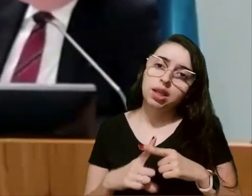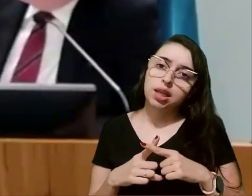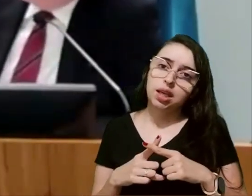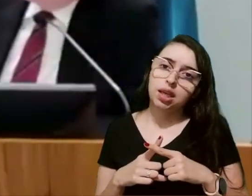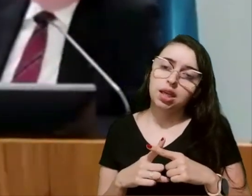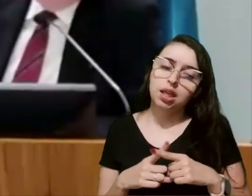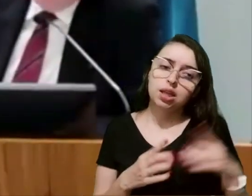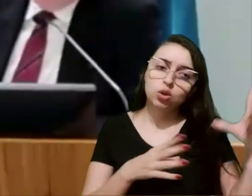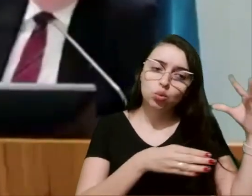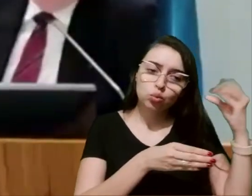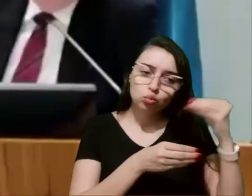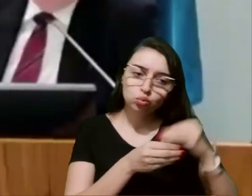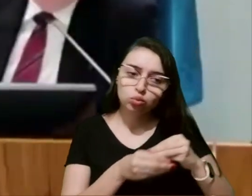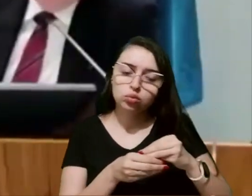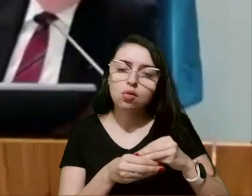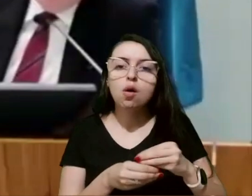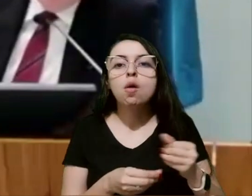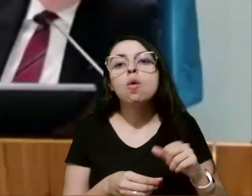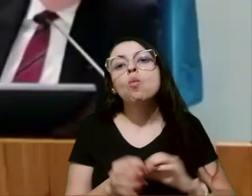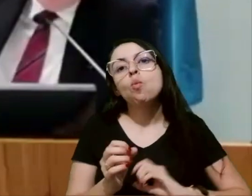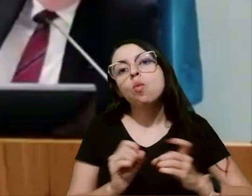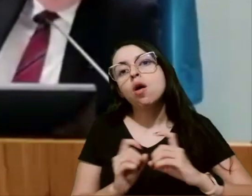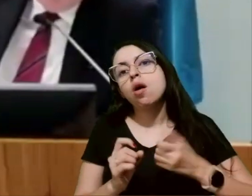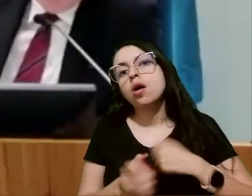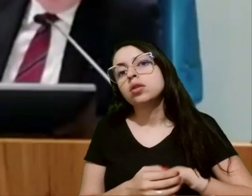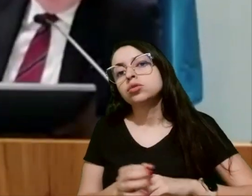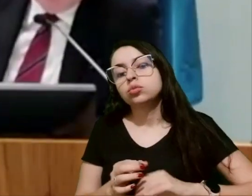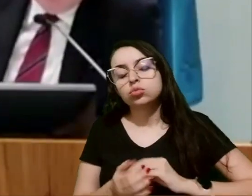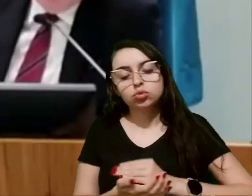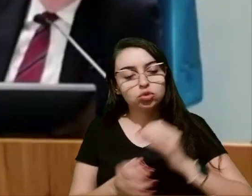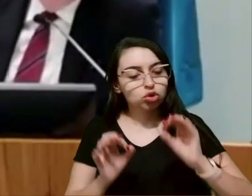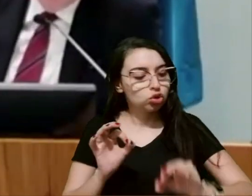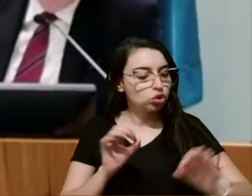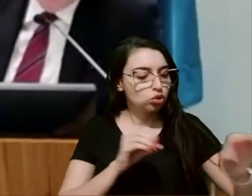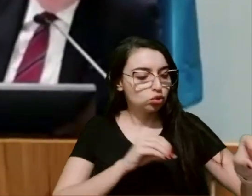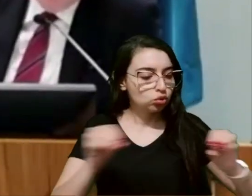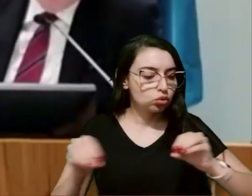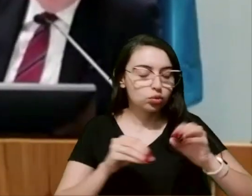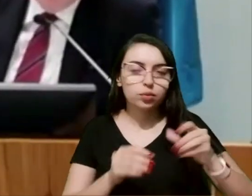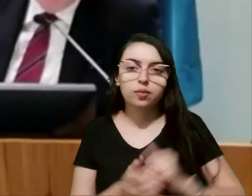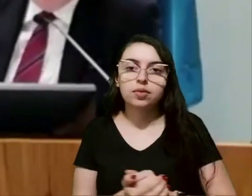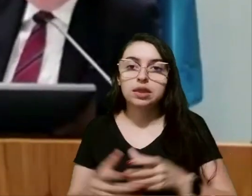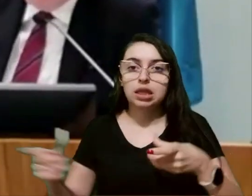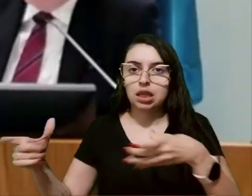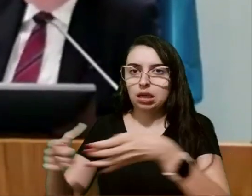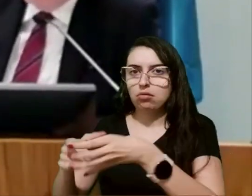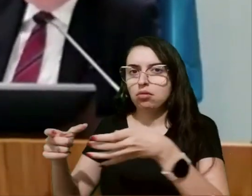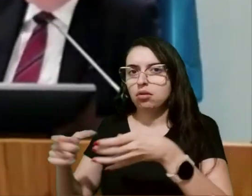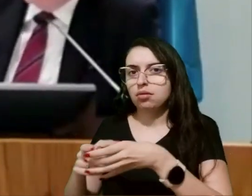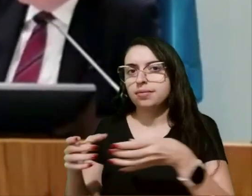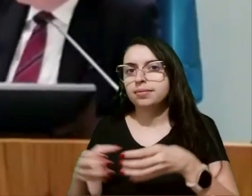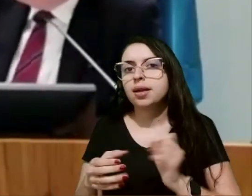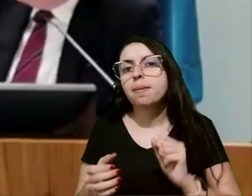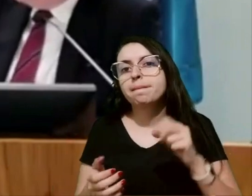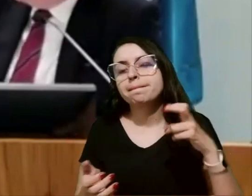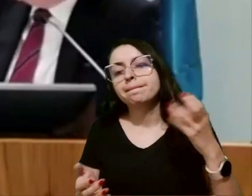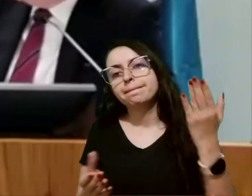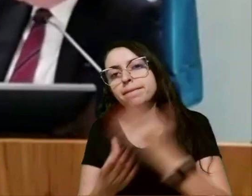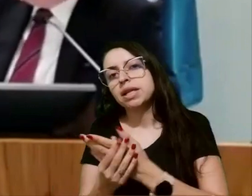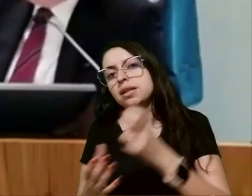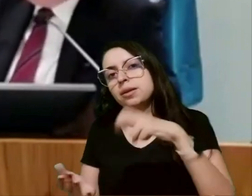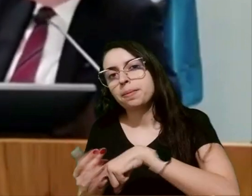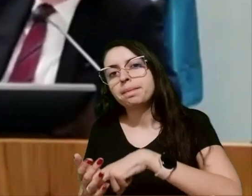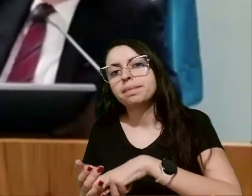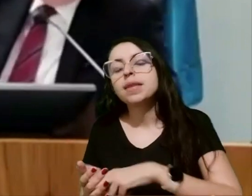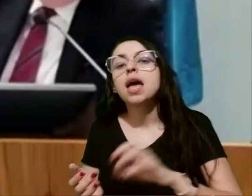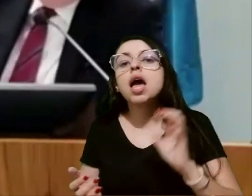Que aí, como acho que mencionou, o órgão mais importante do sistema é o distribuidor, né? Se caiu em alguns lugares de matéria